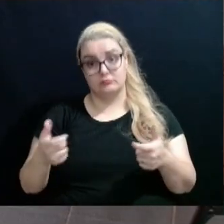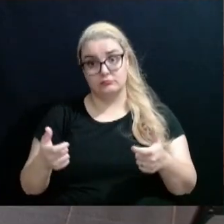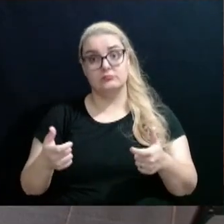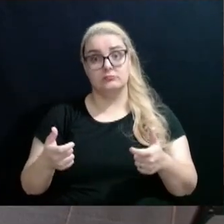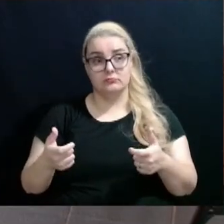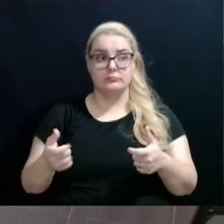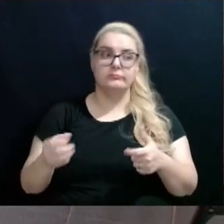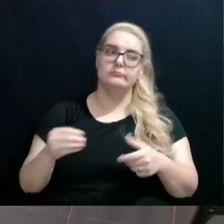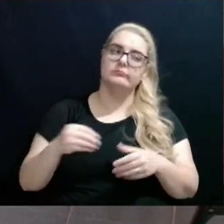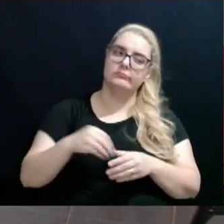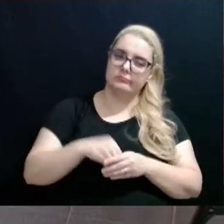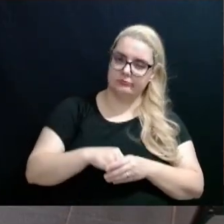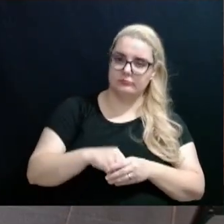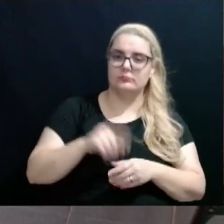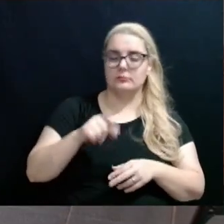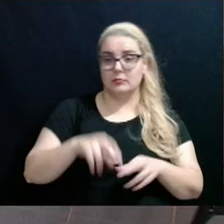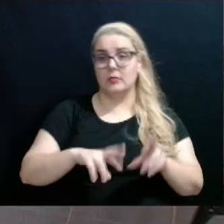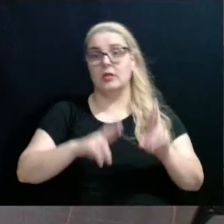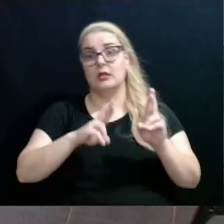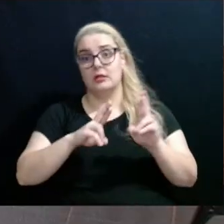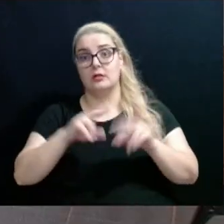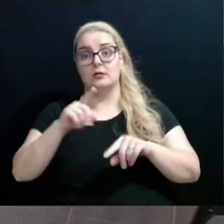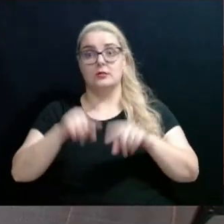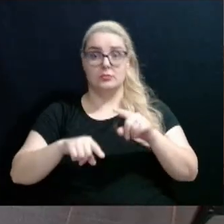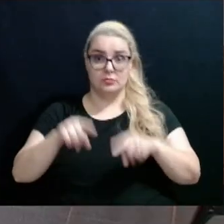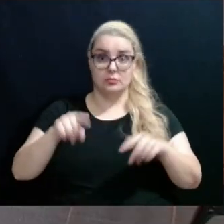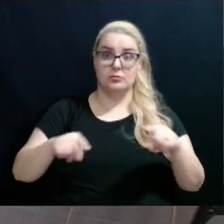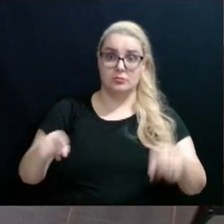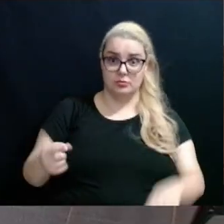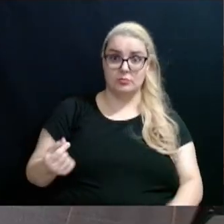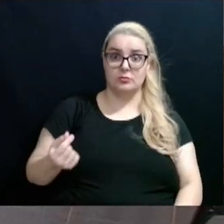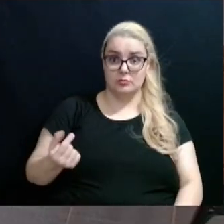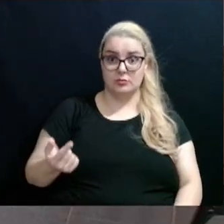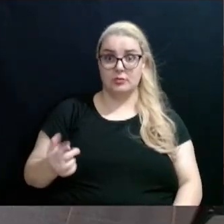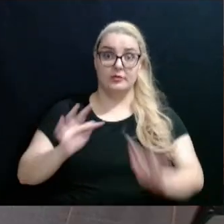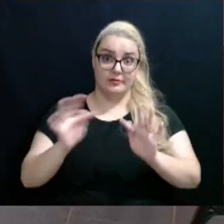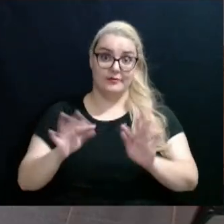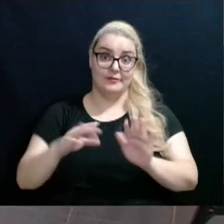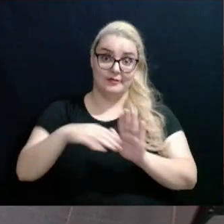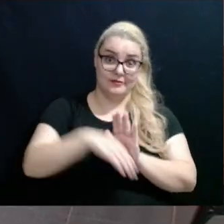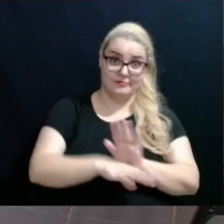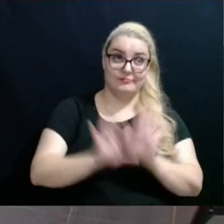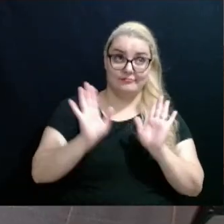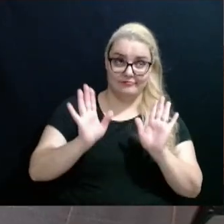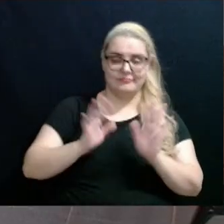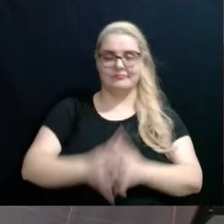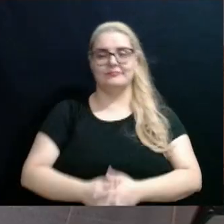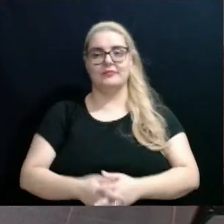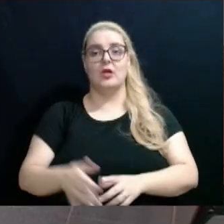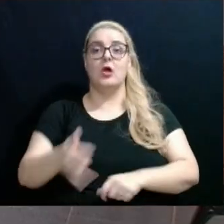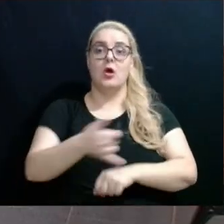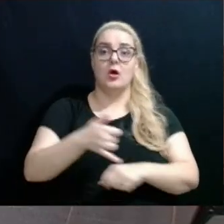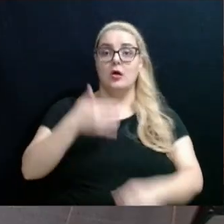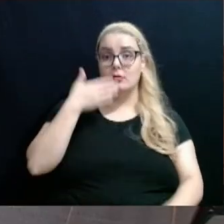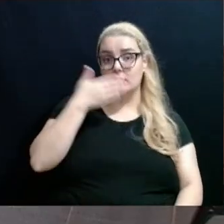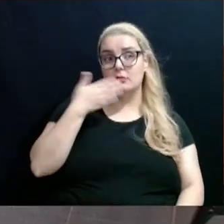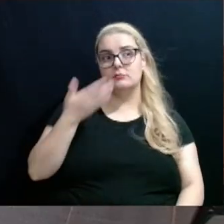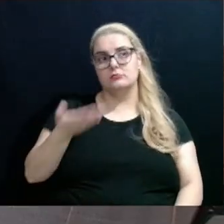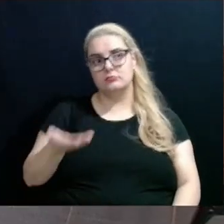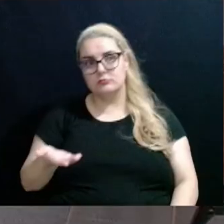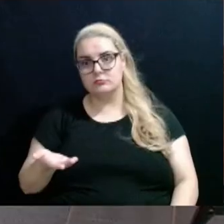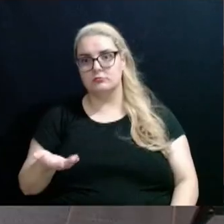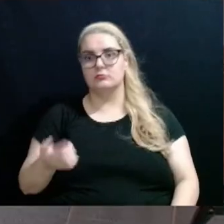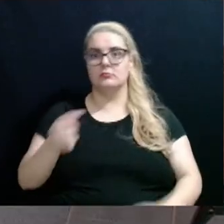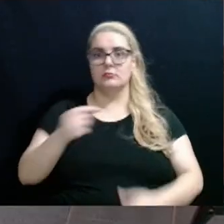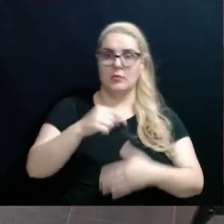dentro do que é esperado de oscilações do preço, felizmente foi para baixo. óleo e açúcar, apesar de serem itens componentes